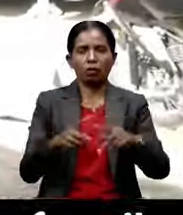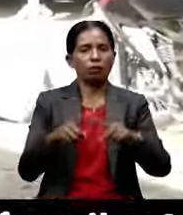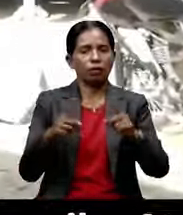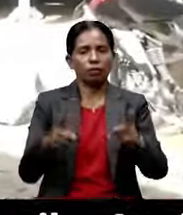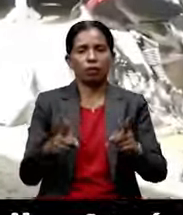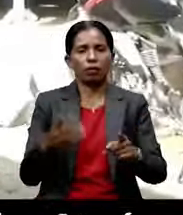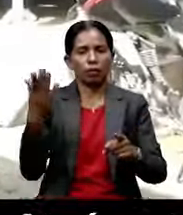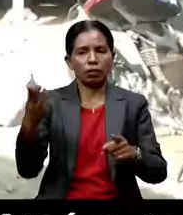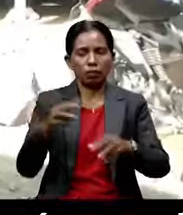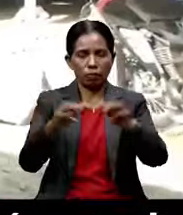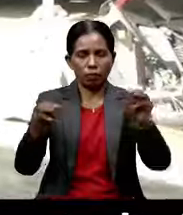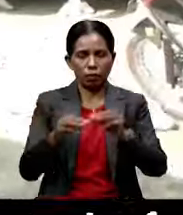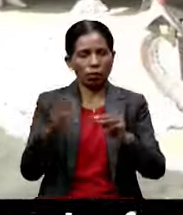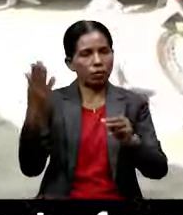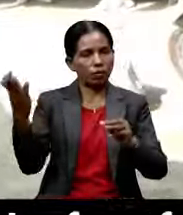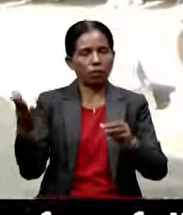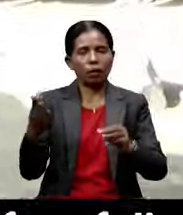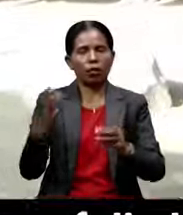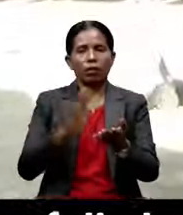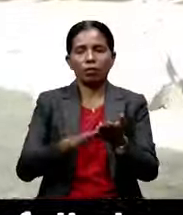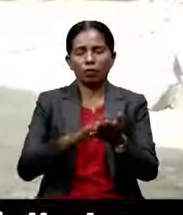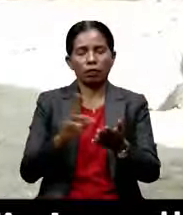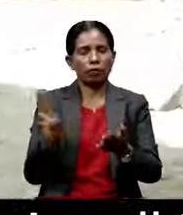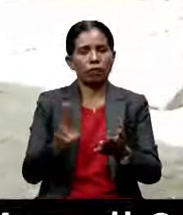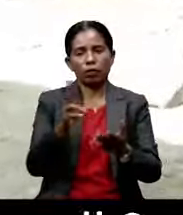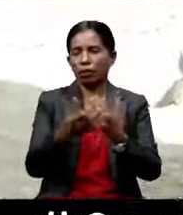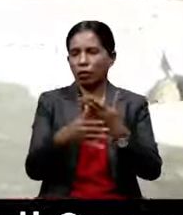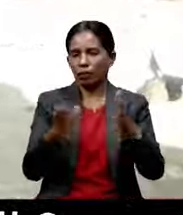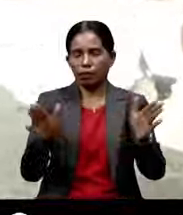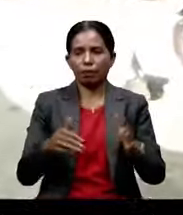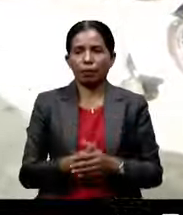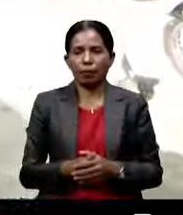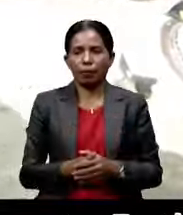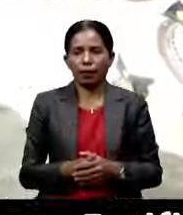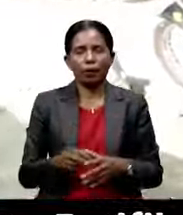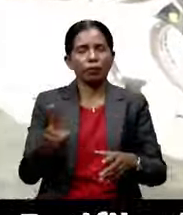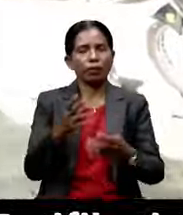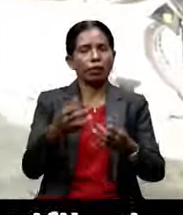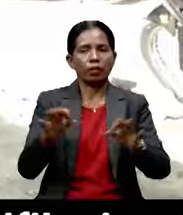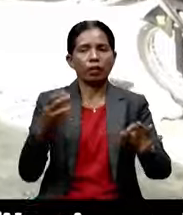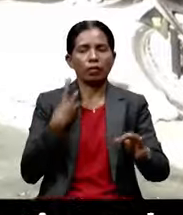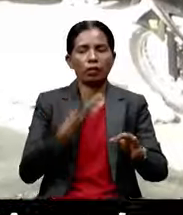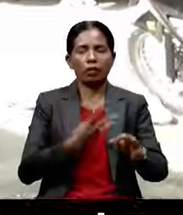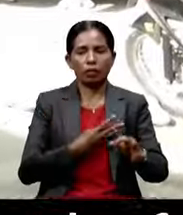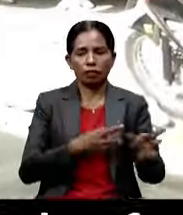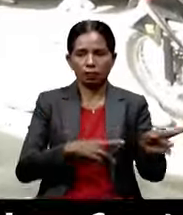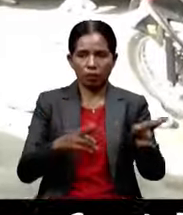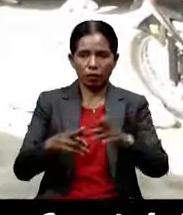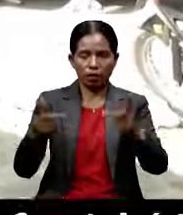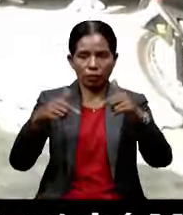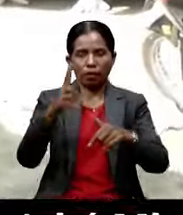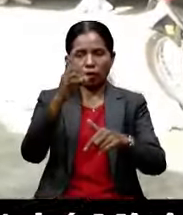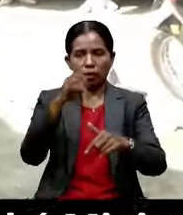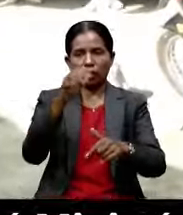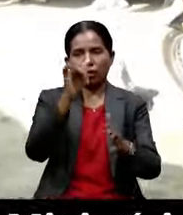iha munisipio ne ba, iha ne ba universidade la iha. Universidade la iha. Ami anto ami pronto mai iha dili,